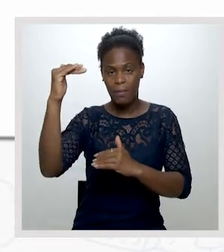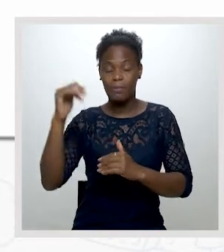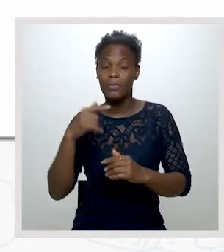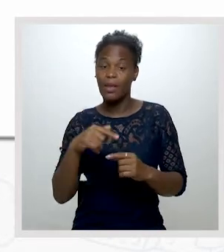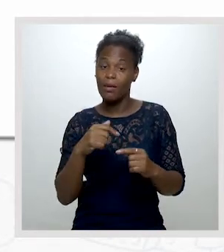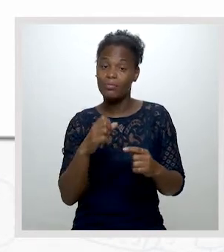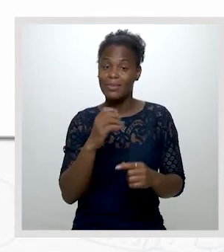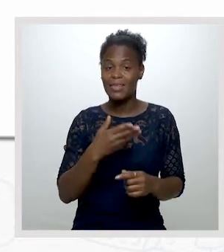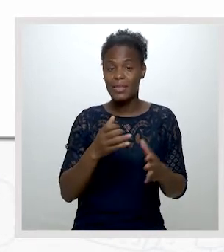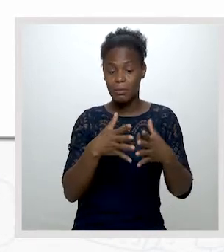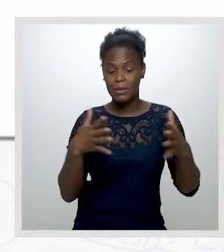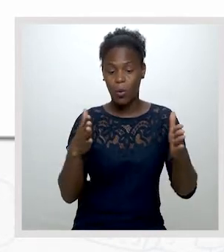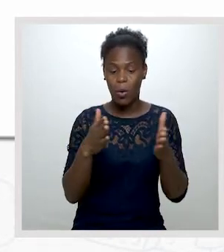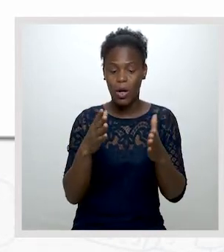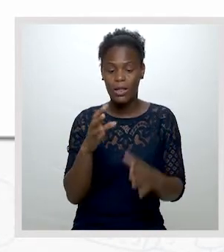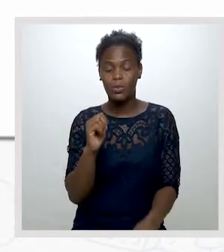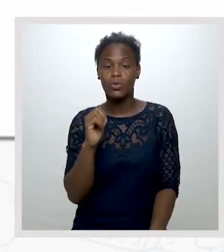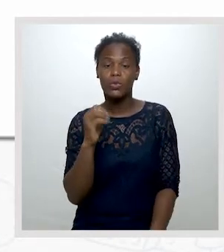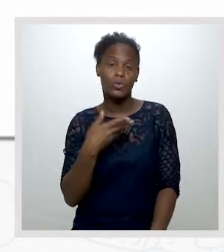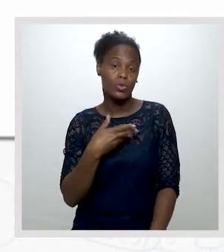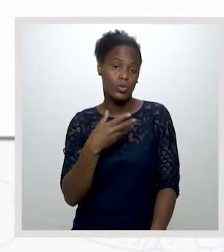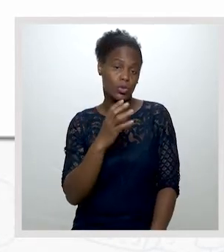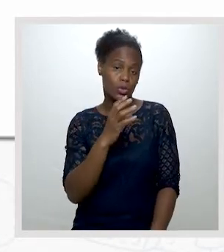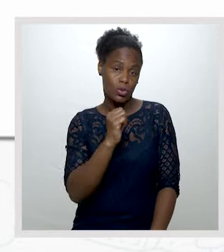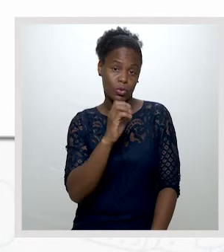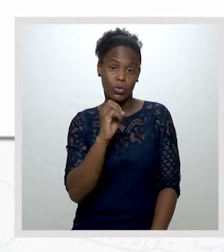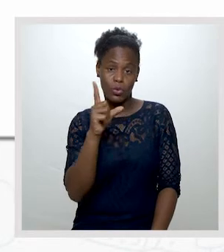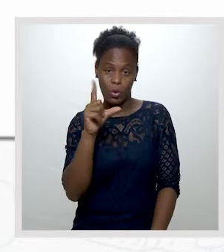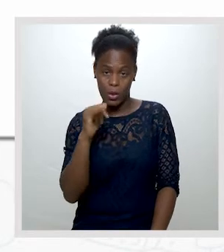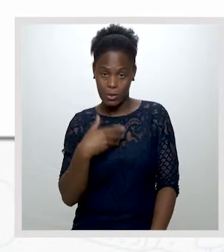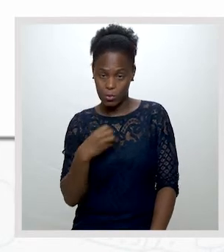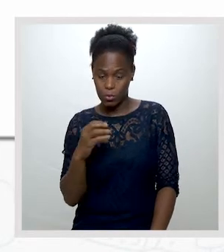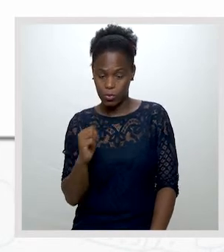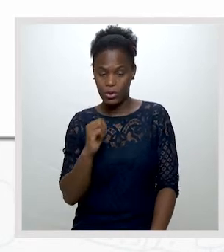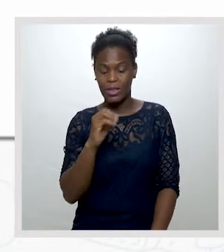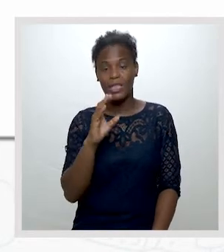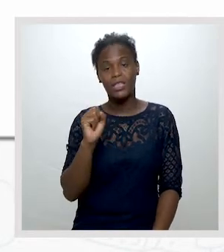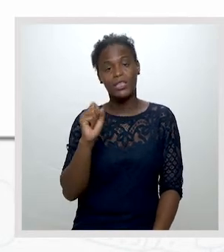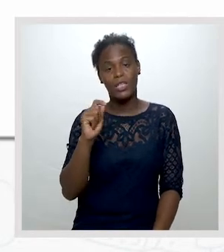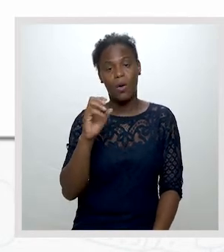sólidos geométricos. E reparem aqui, temos uma pirâmide.